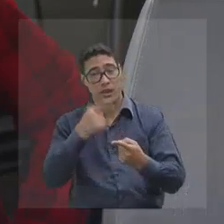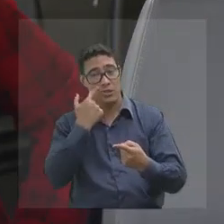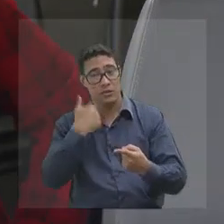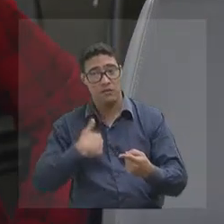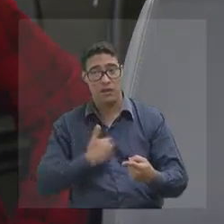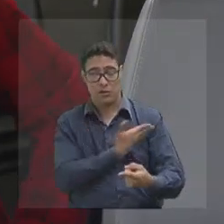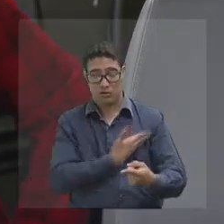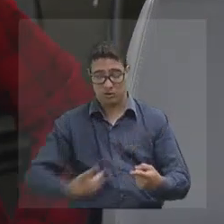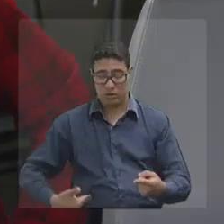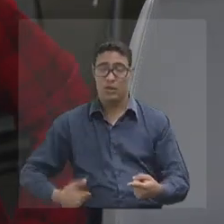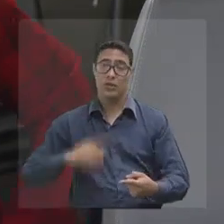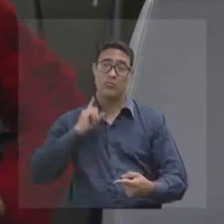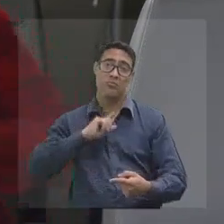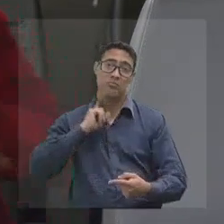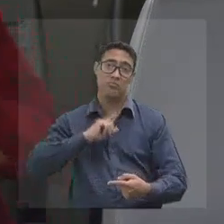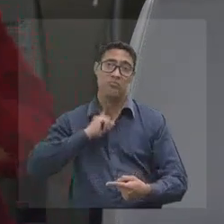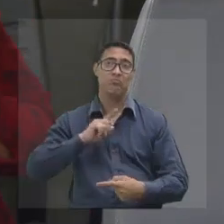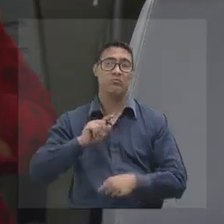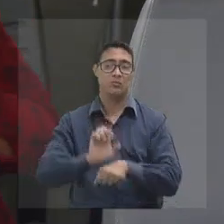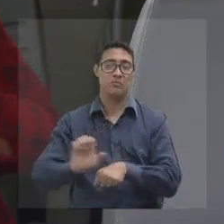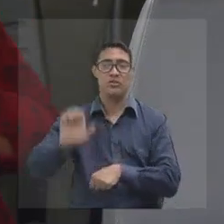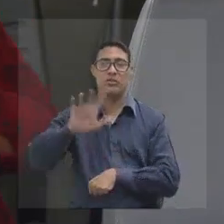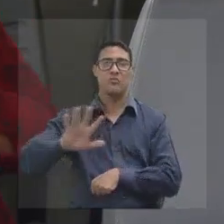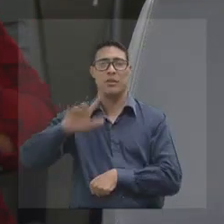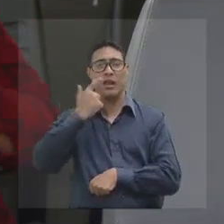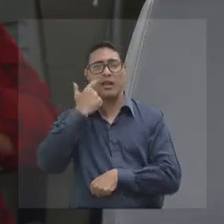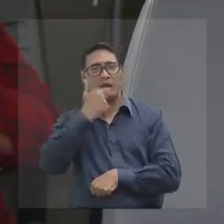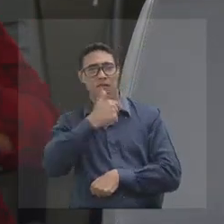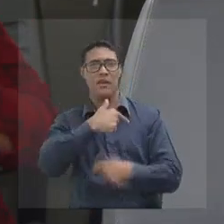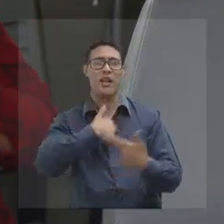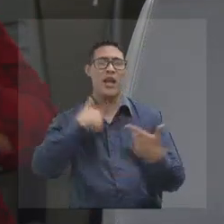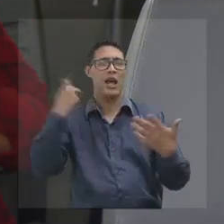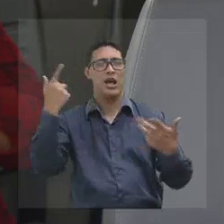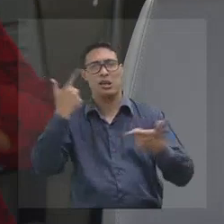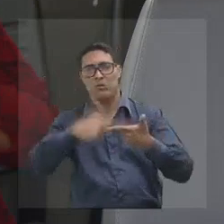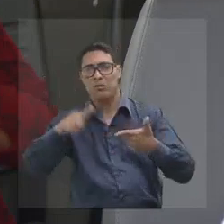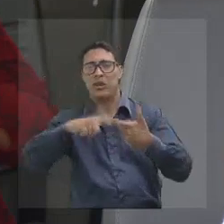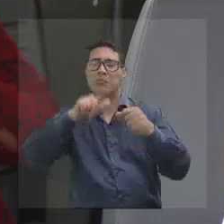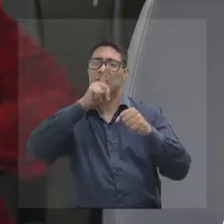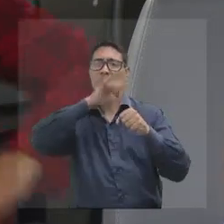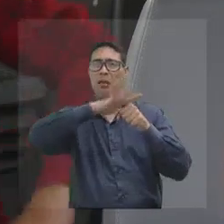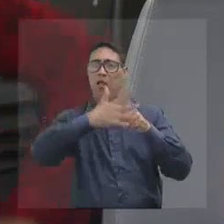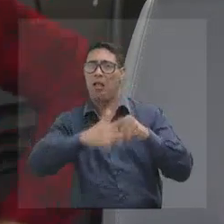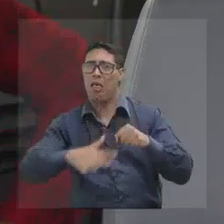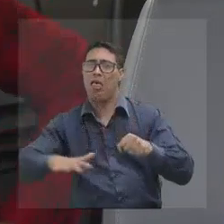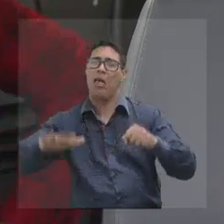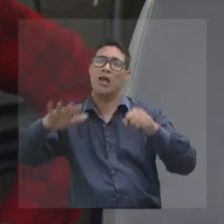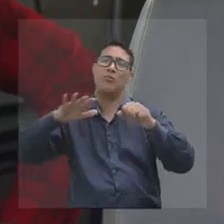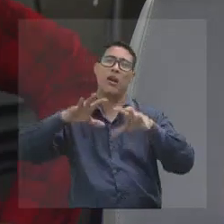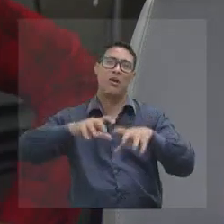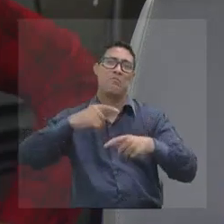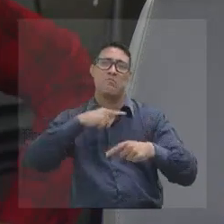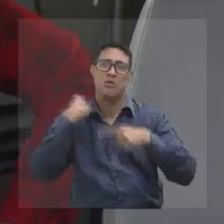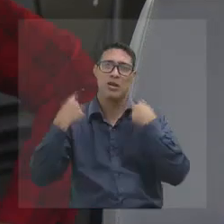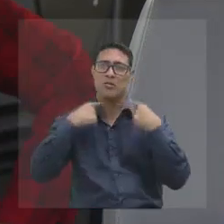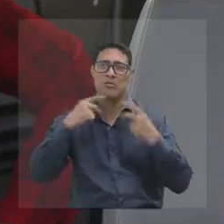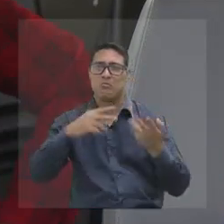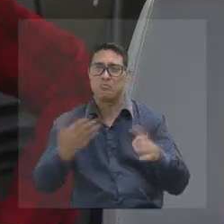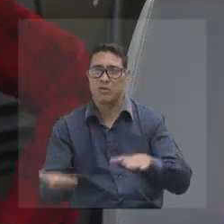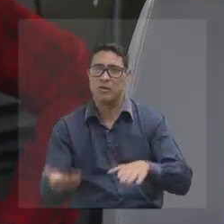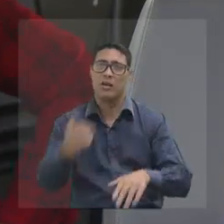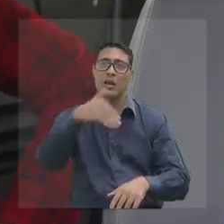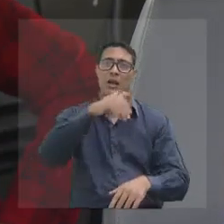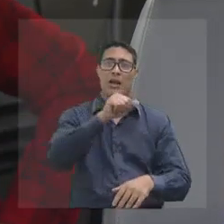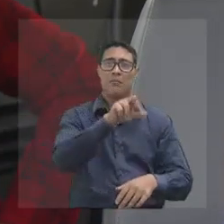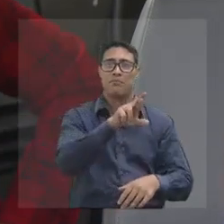estado de Minas Gerais vivenciando crimes com vítimas fatais como caso de Brumadinho e de Mariana que foram citados pela Beatriz